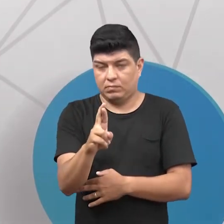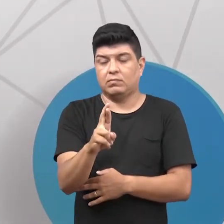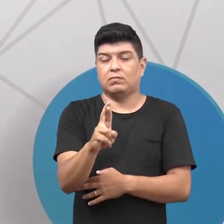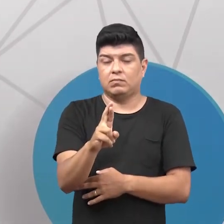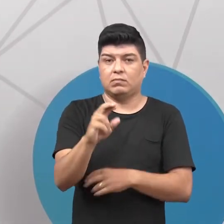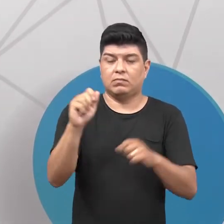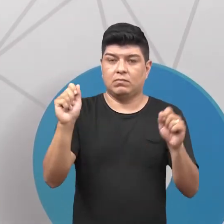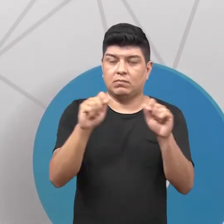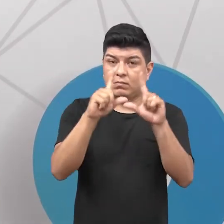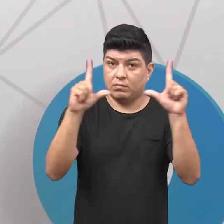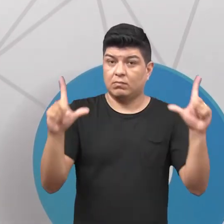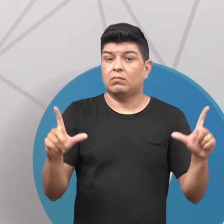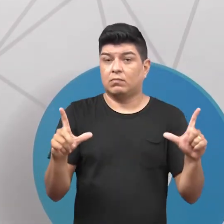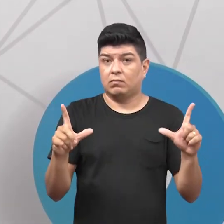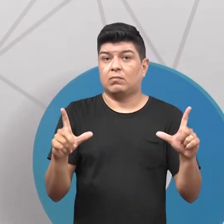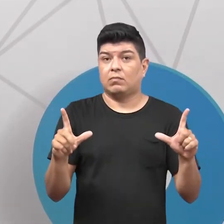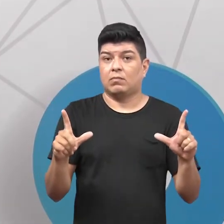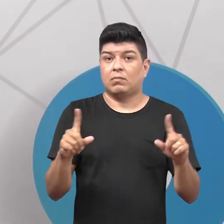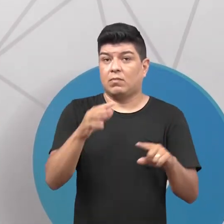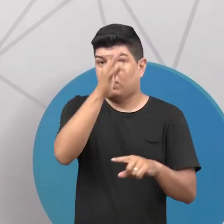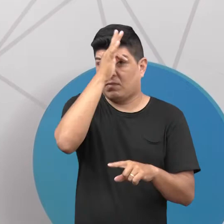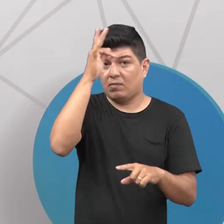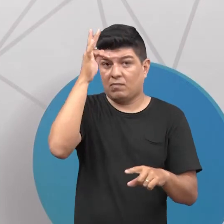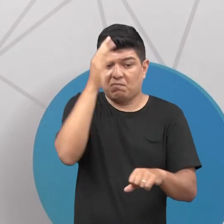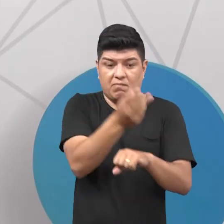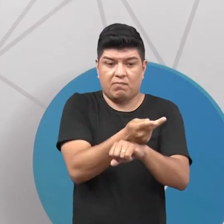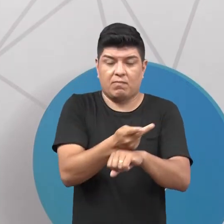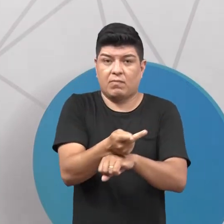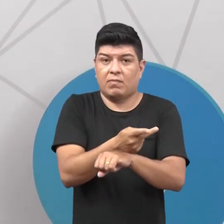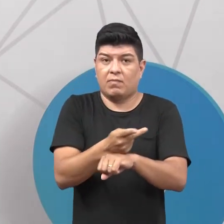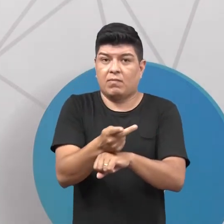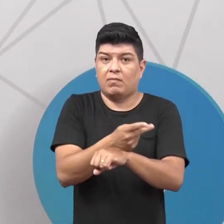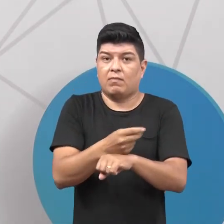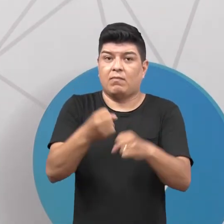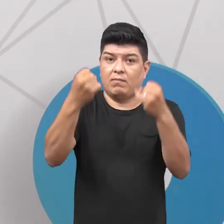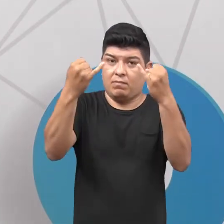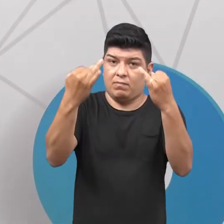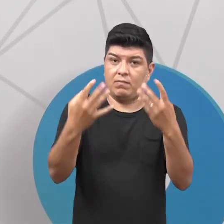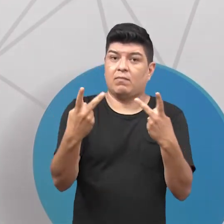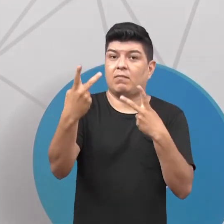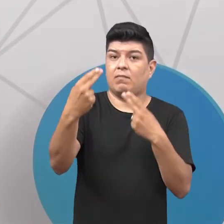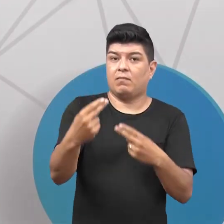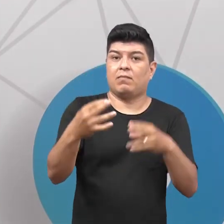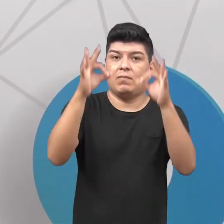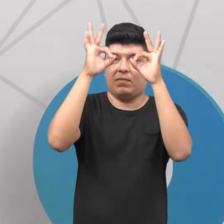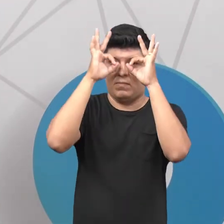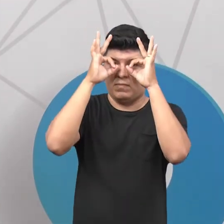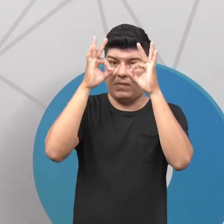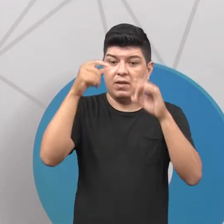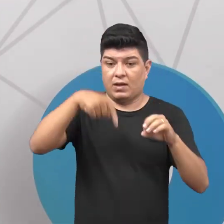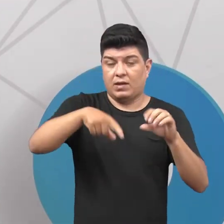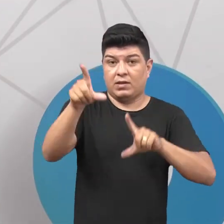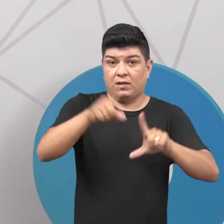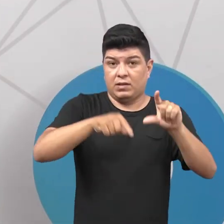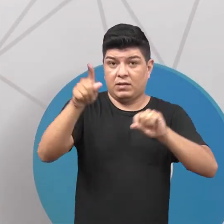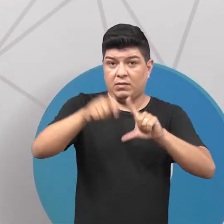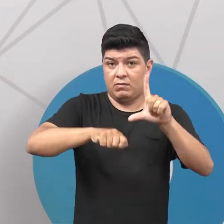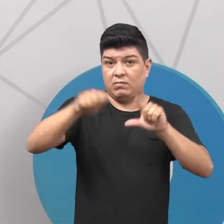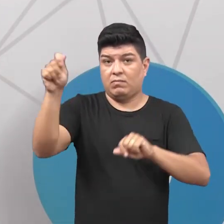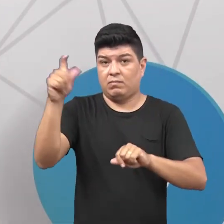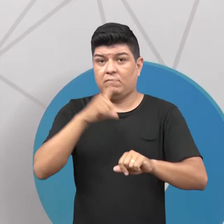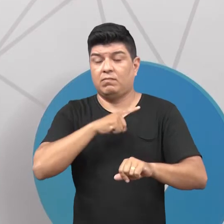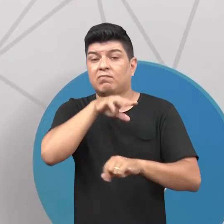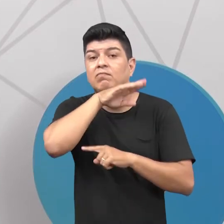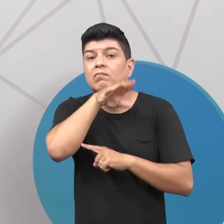na claridade, a filosofia vai caçar no escuro, assim como a coruja faz. Aqui no Acre nós temos muitos animais que caçam à noite,